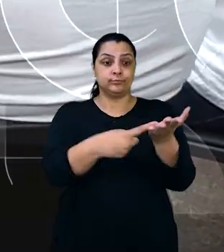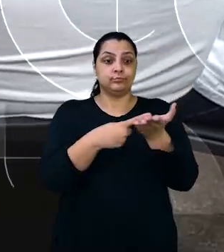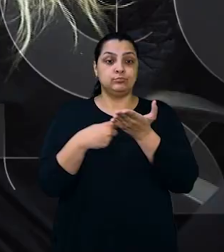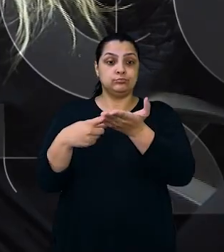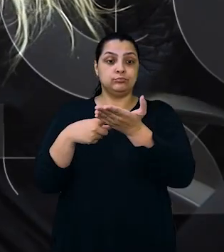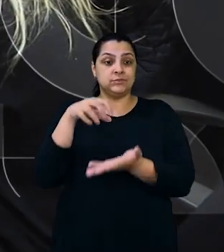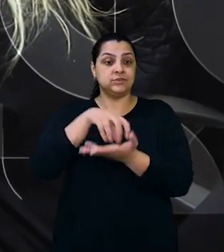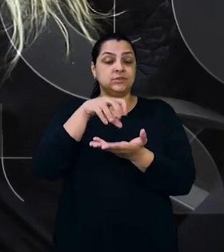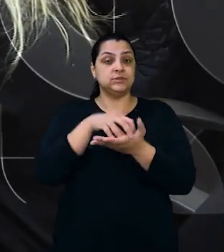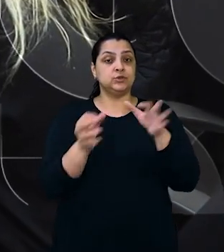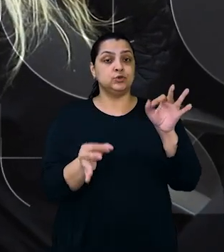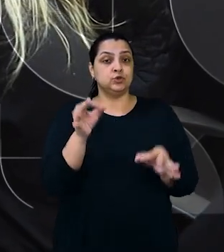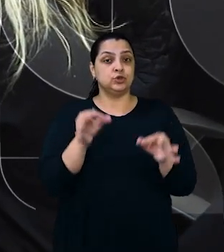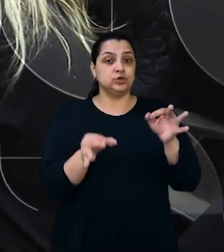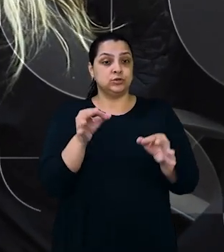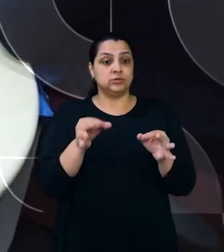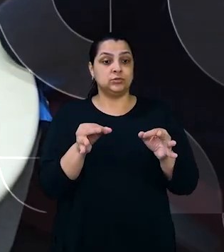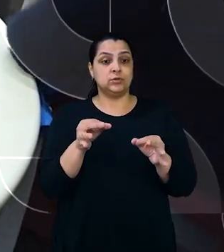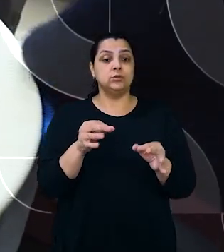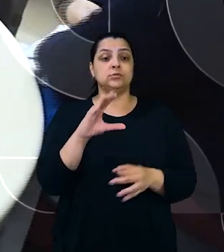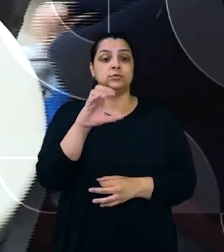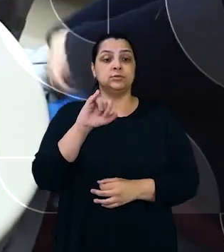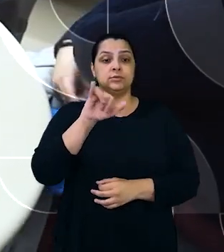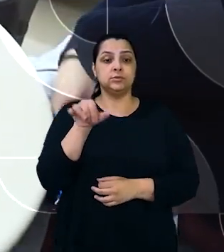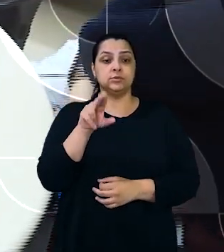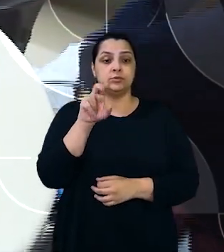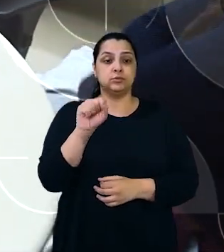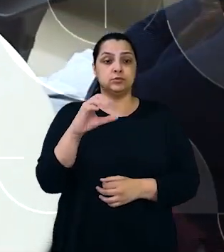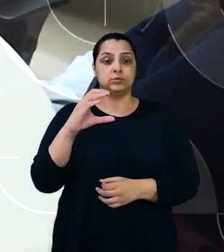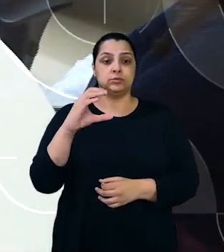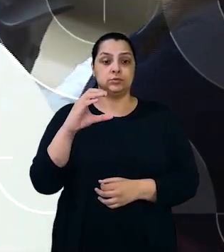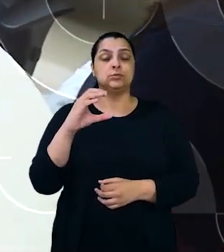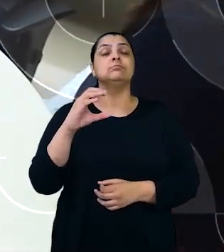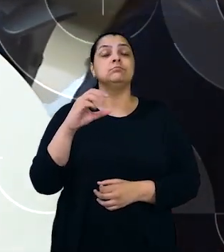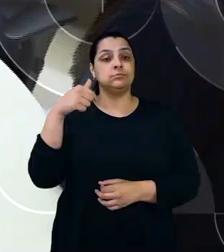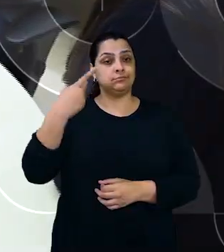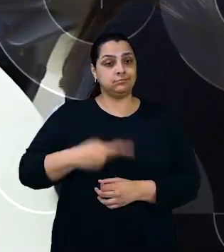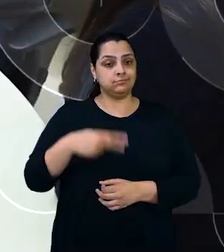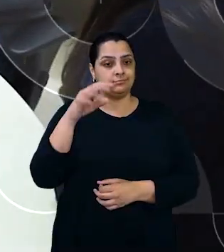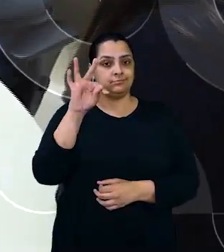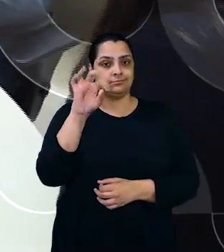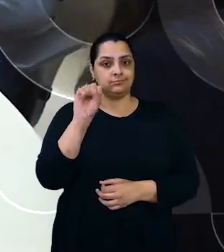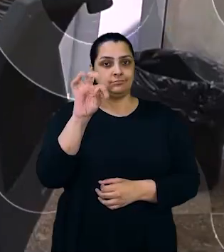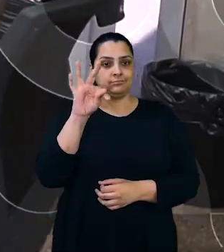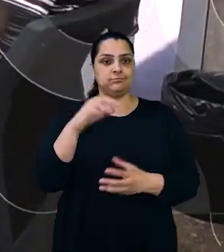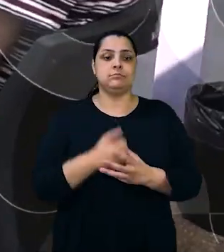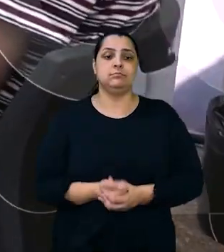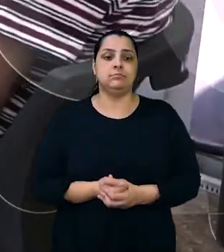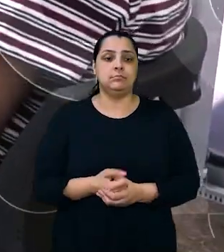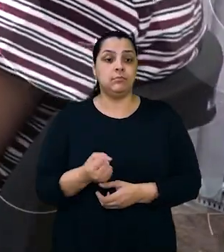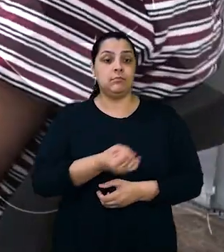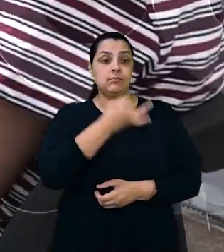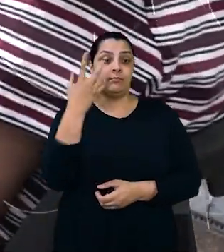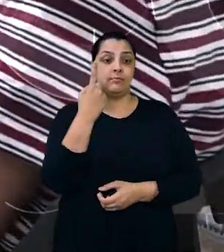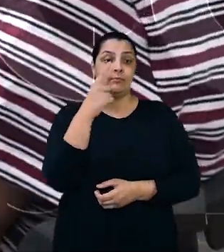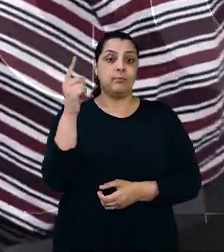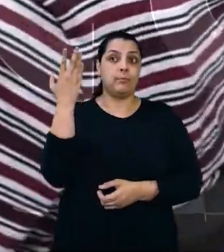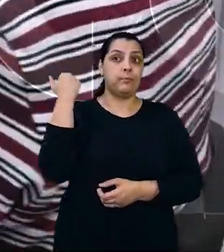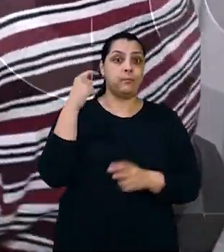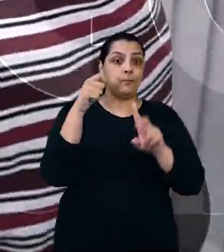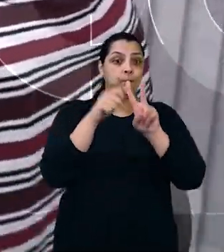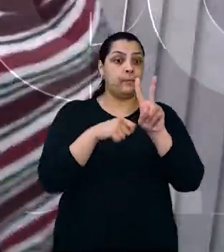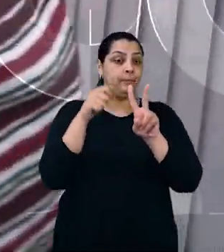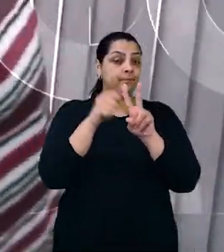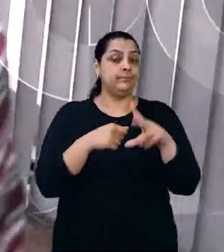no Centro Judiciário de Métodos Consensuais de Solução de Conflitos do TST. O número se refere aos últimos 2